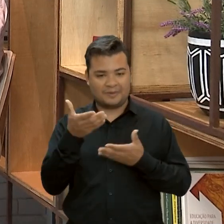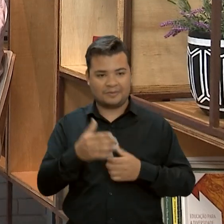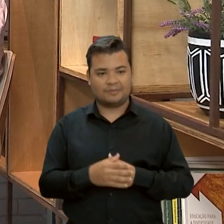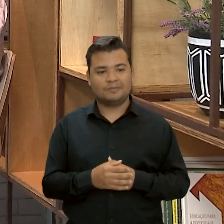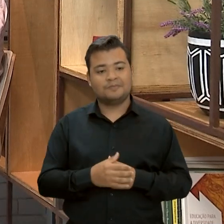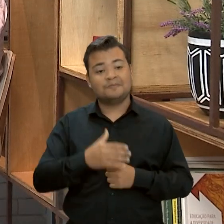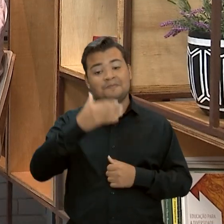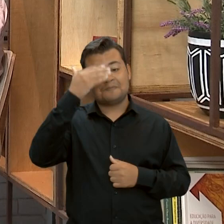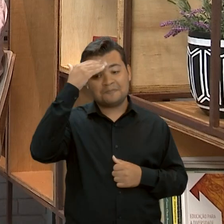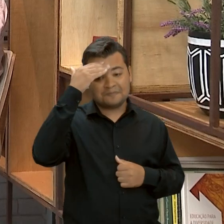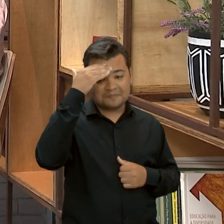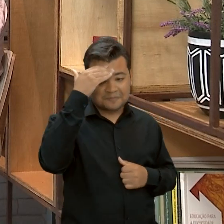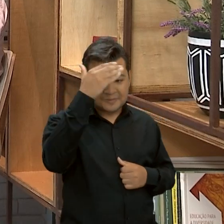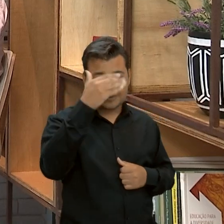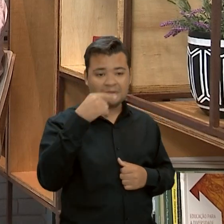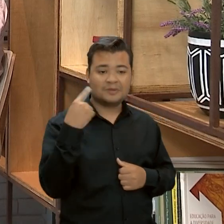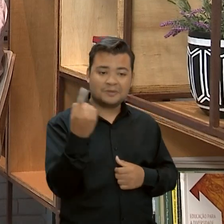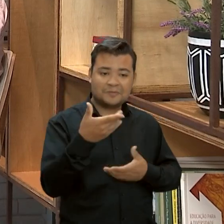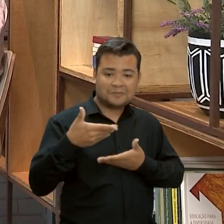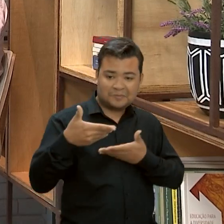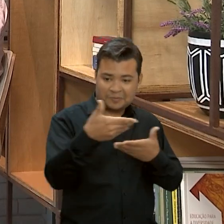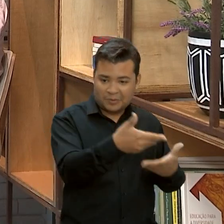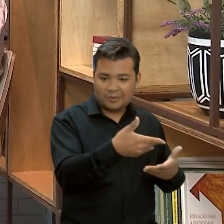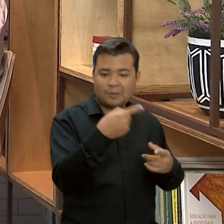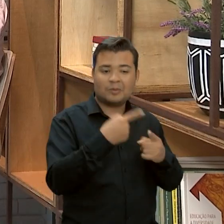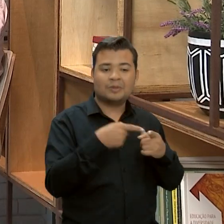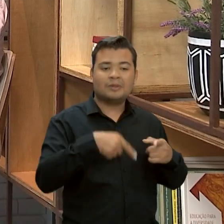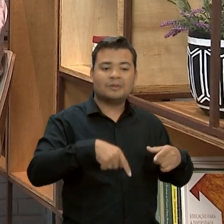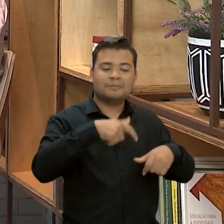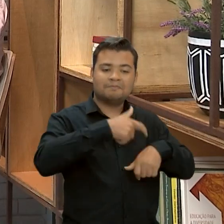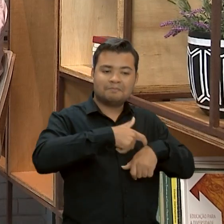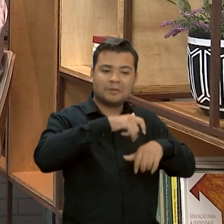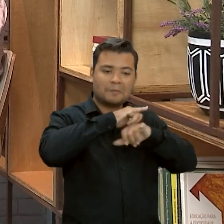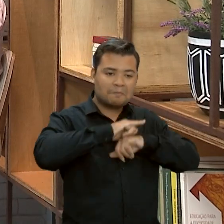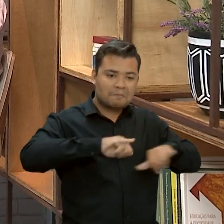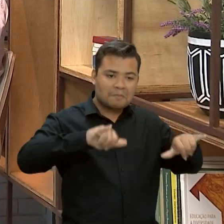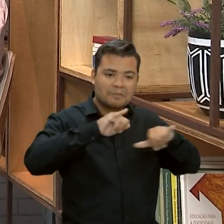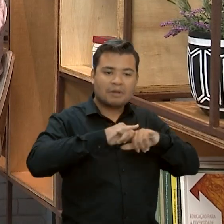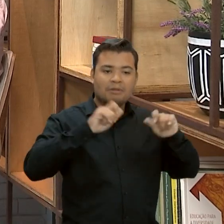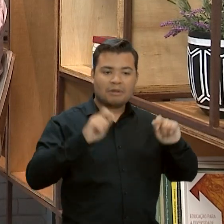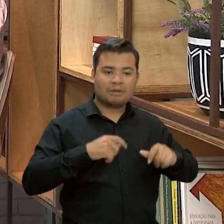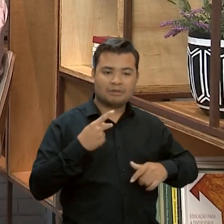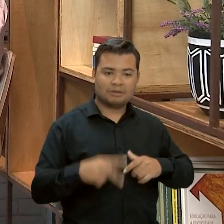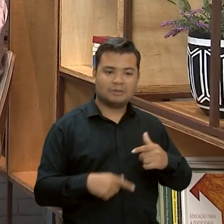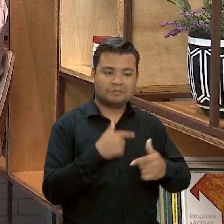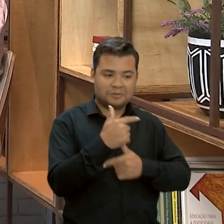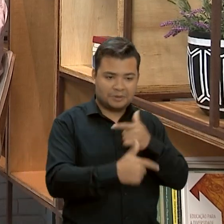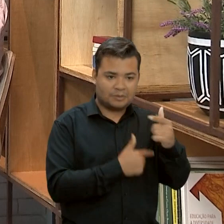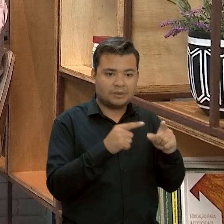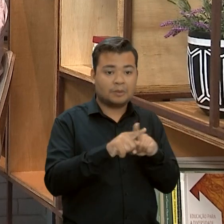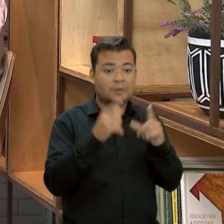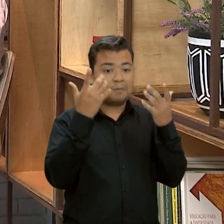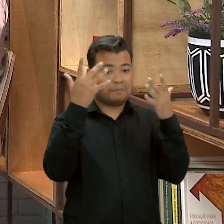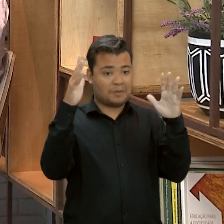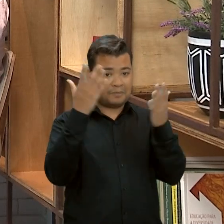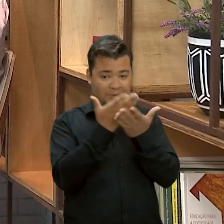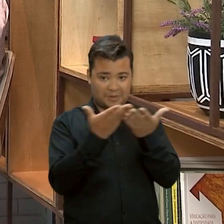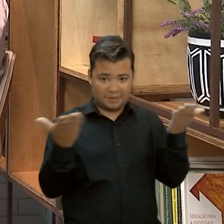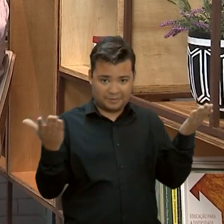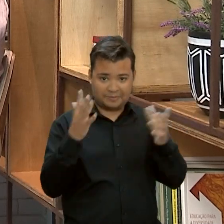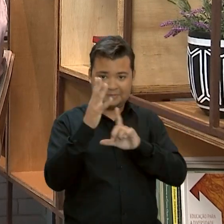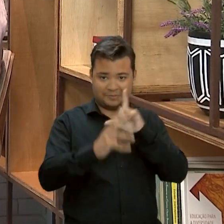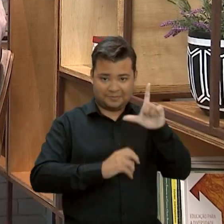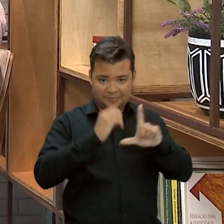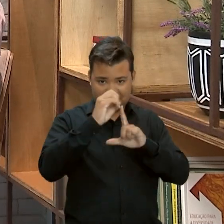obrigada por terem me chamado, é um espaço importante para a gente divulgar o que a gente está fazendo, né? E parabéns aí pelo programa. Muito